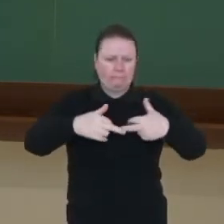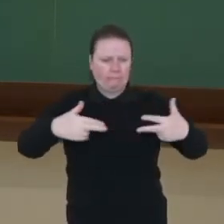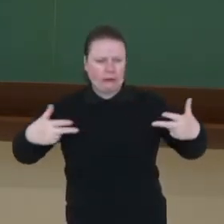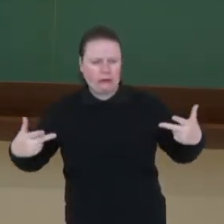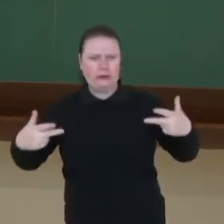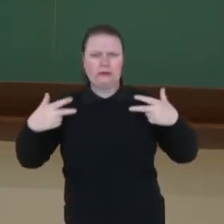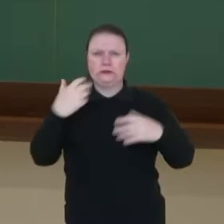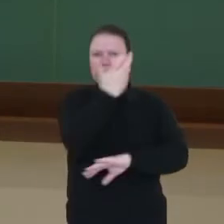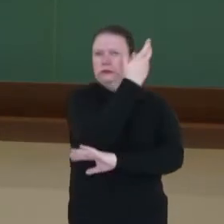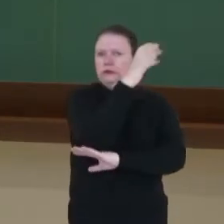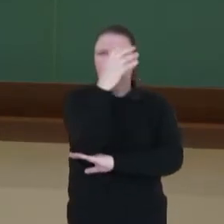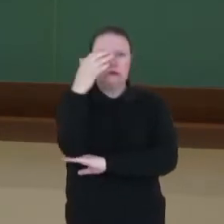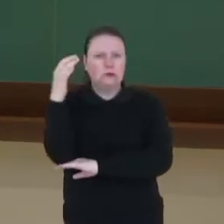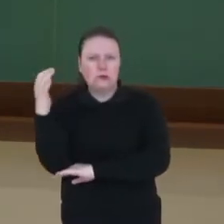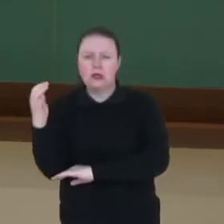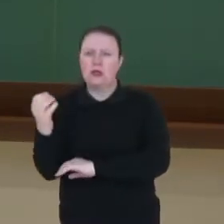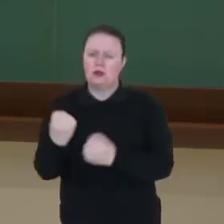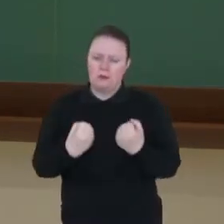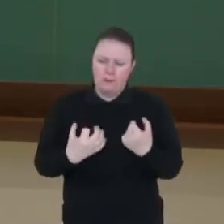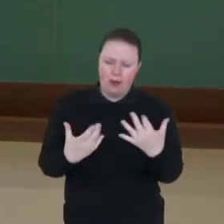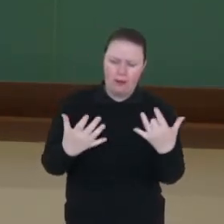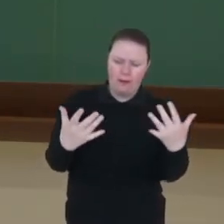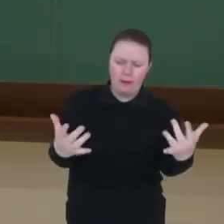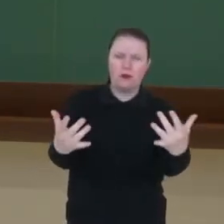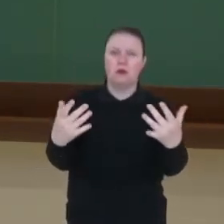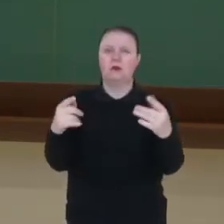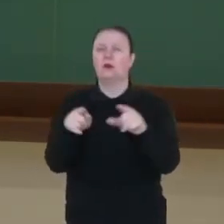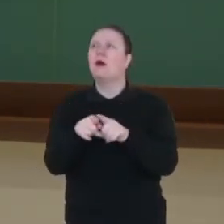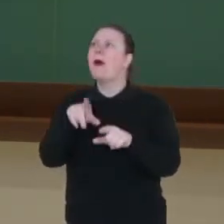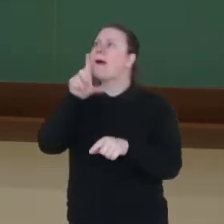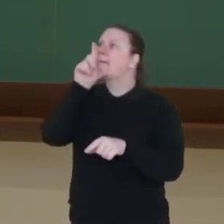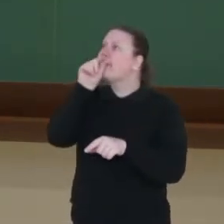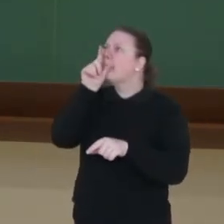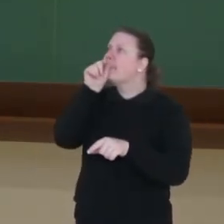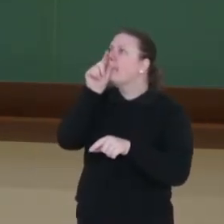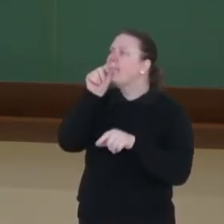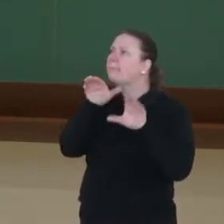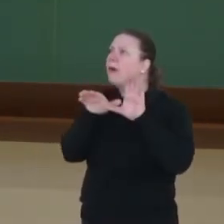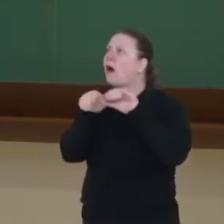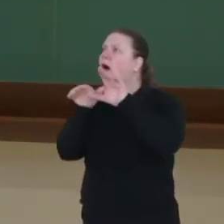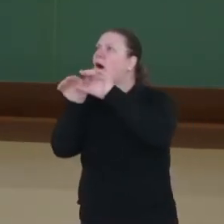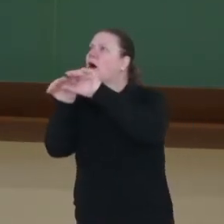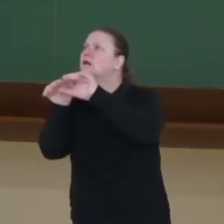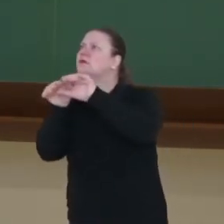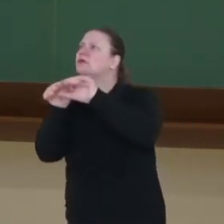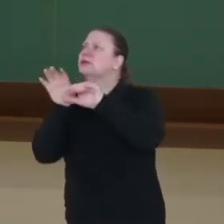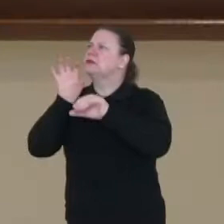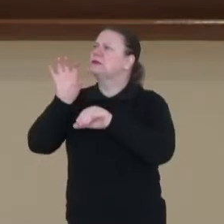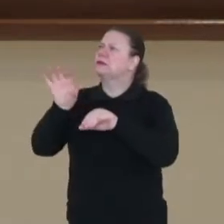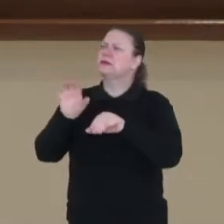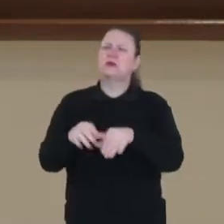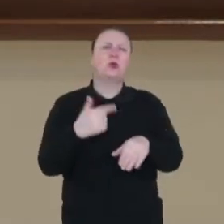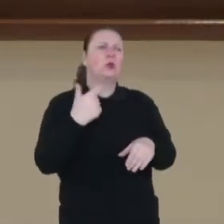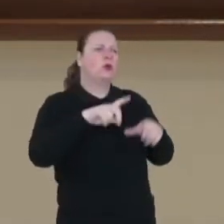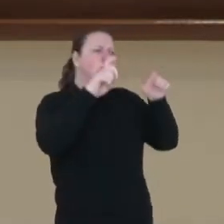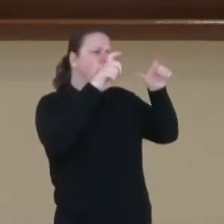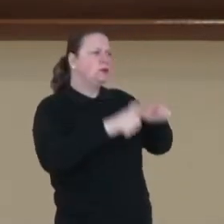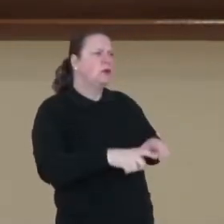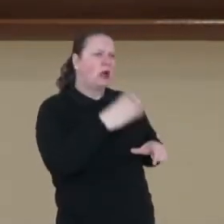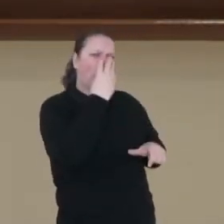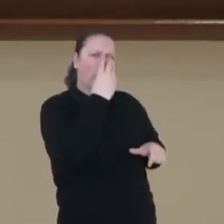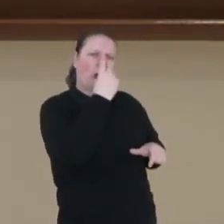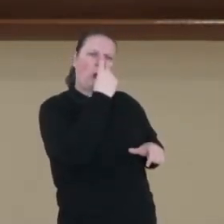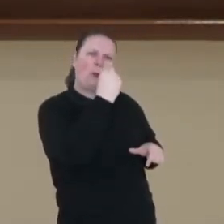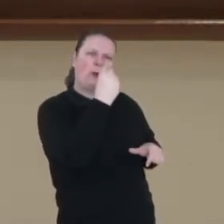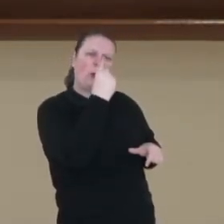modificada, porque um bico de um determinado pássaro é de um jeito e em outro local ele já tem um bico mais alongado.